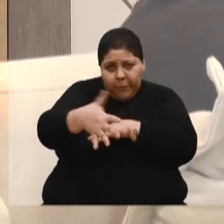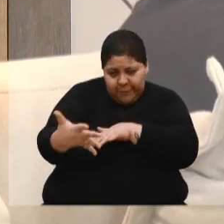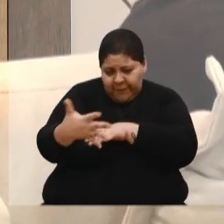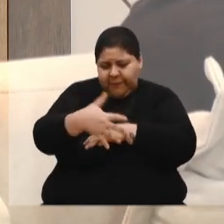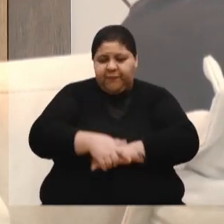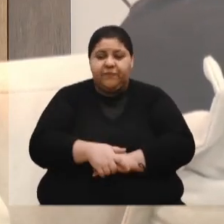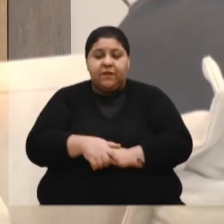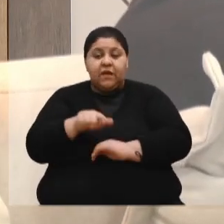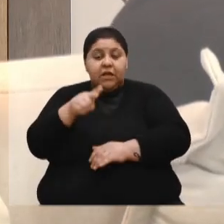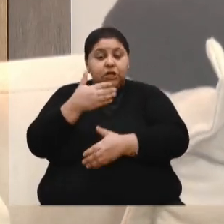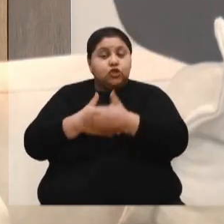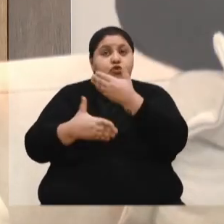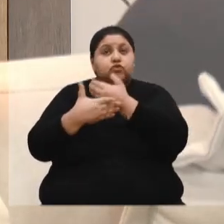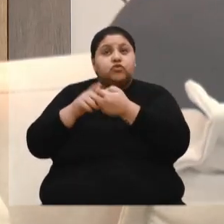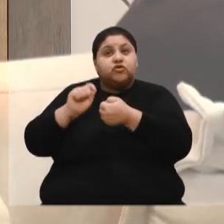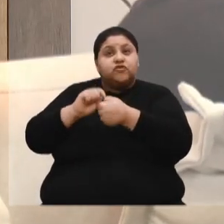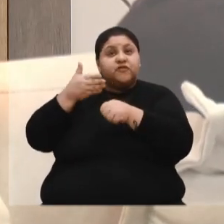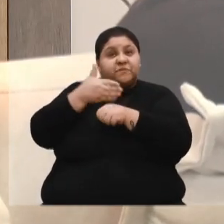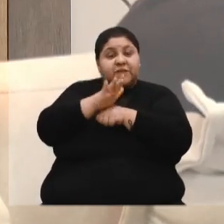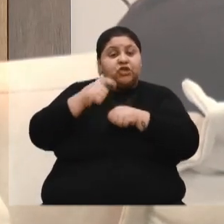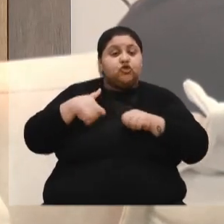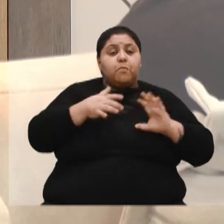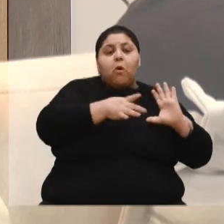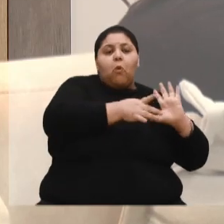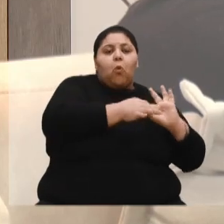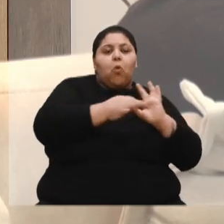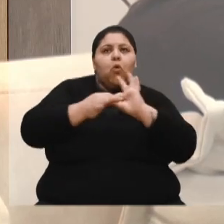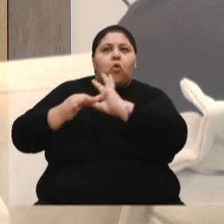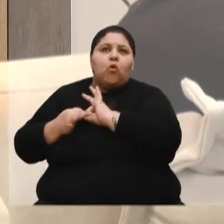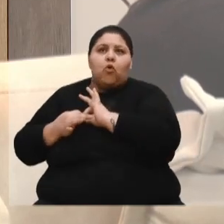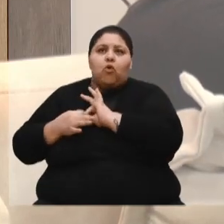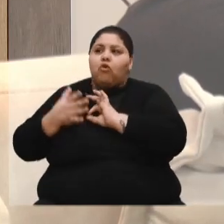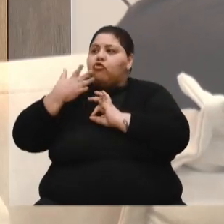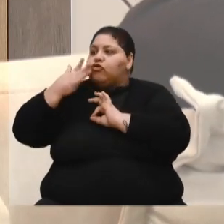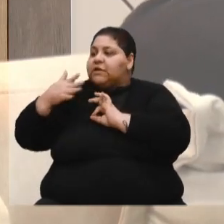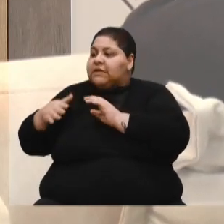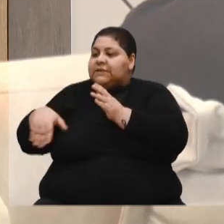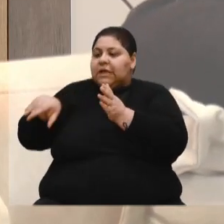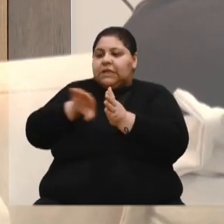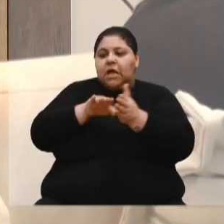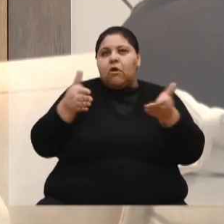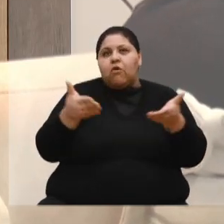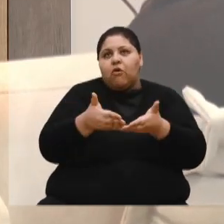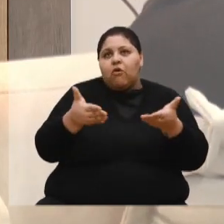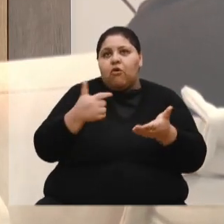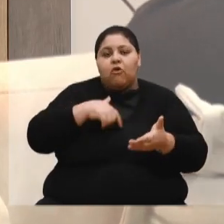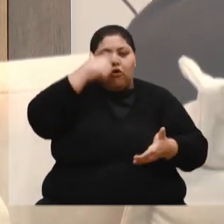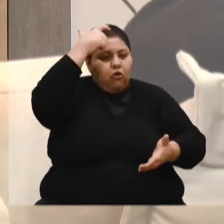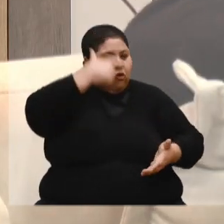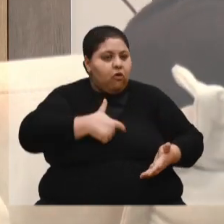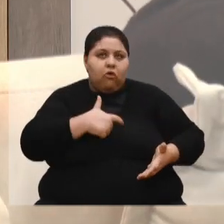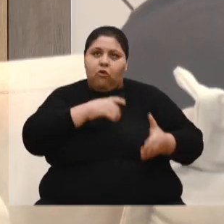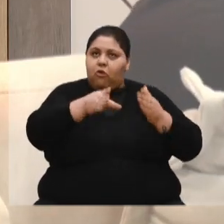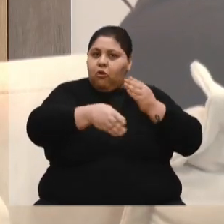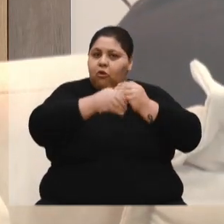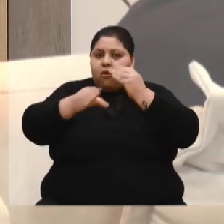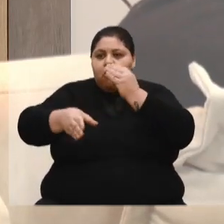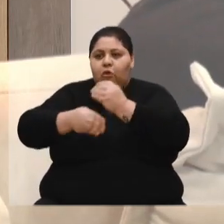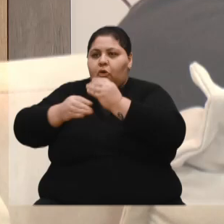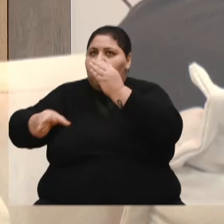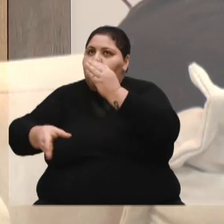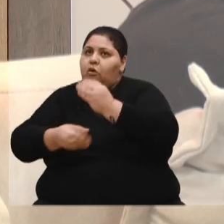Então, assim, isso tudo faz parte do meu contexto, desde da criança até hoje. Então, eu sou um colecionador